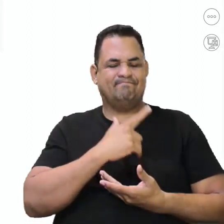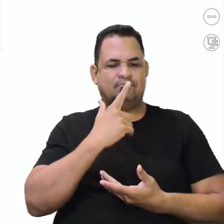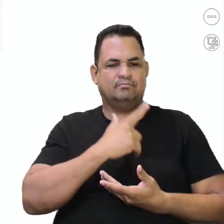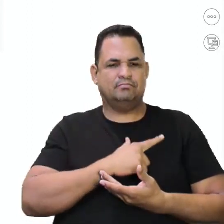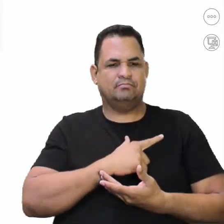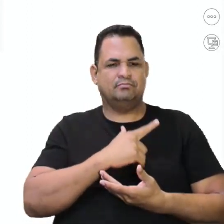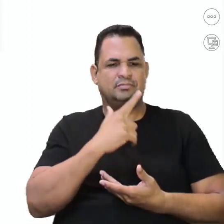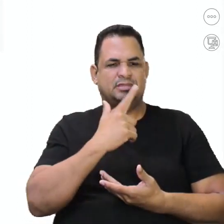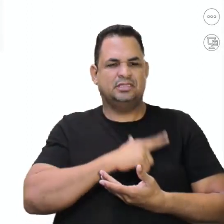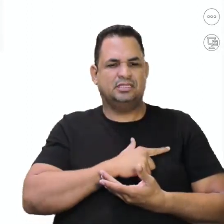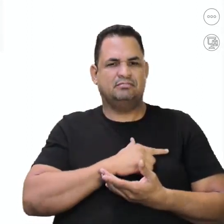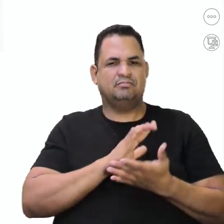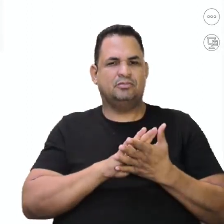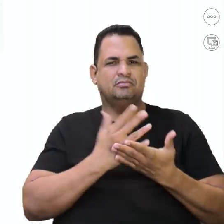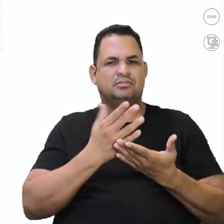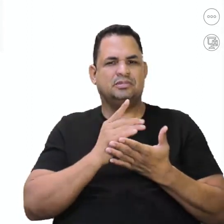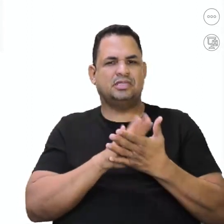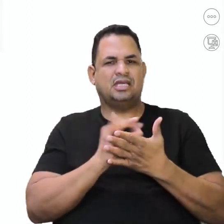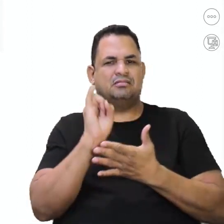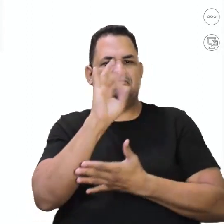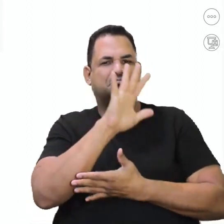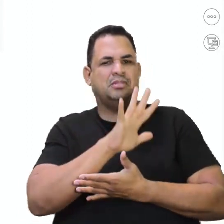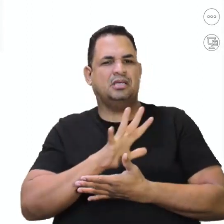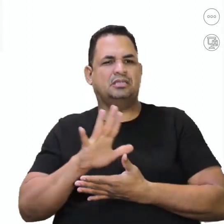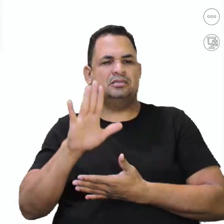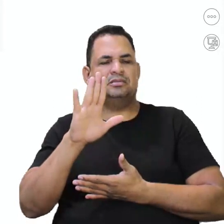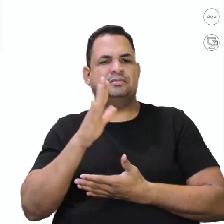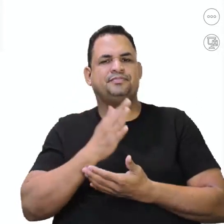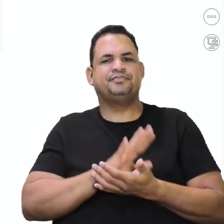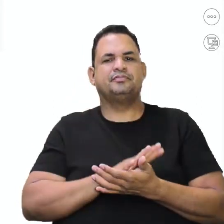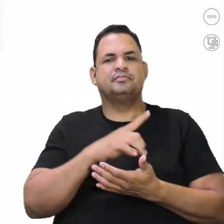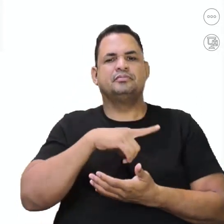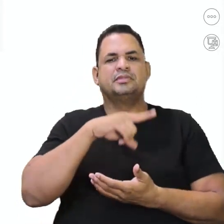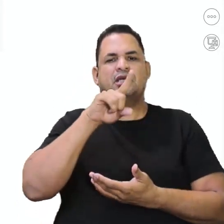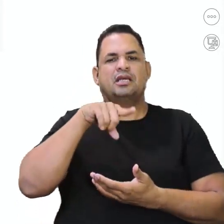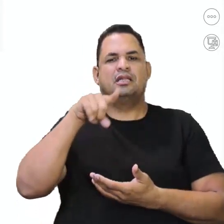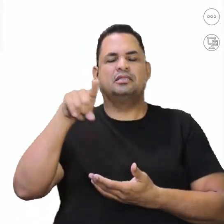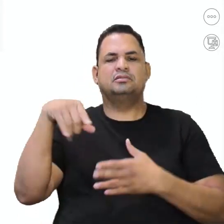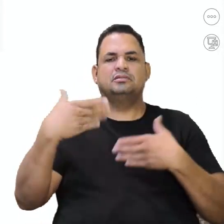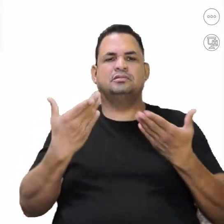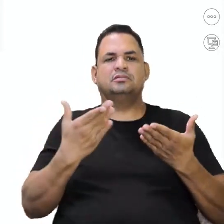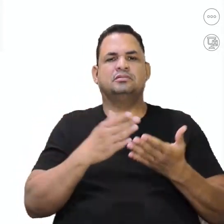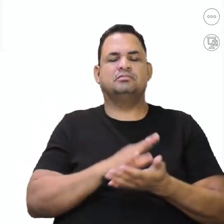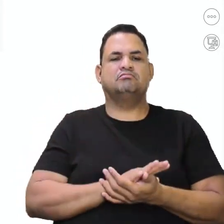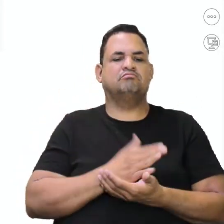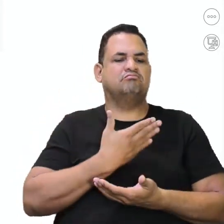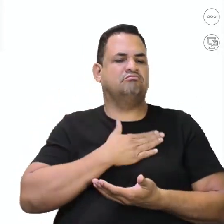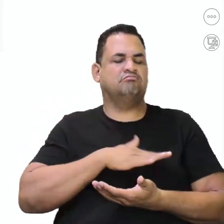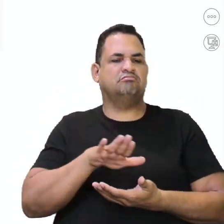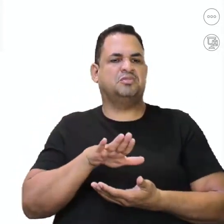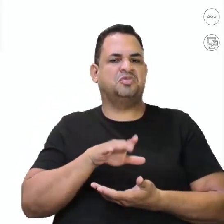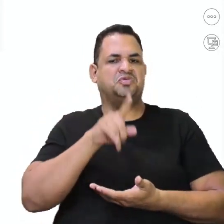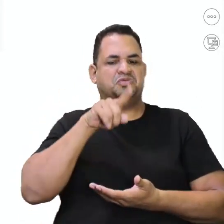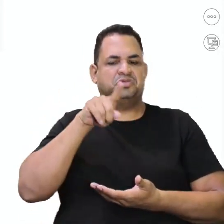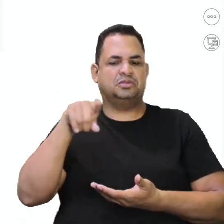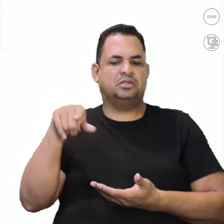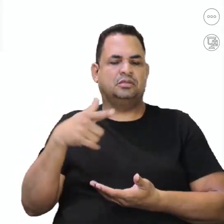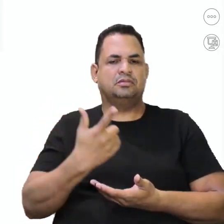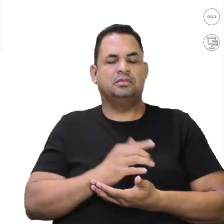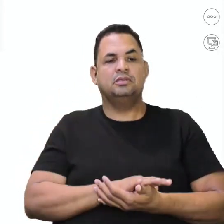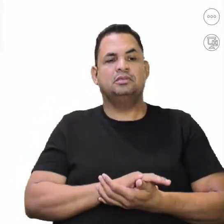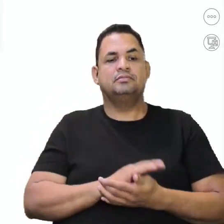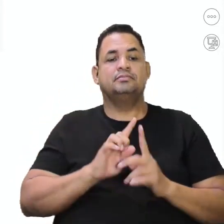porque ele trabalha com gráfico. Então, eu, particularmente, teacher Patrícia, não gosto muito de olhar gráficos,